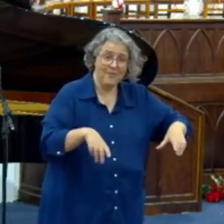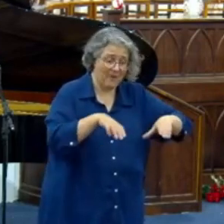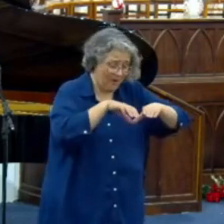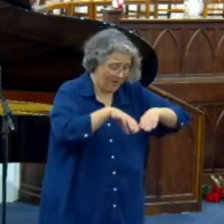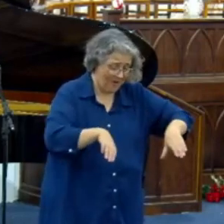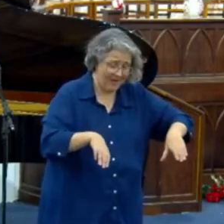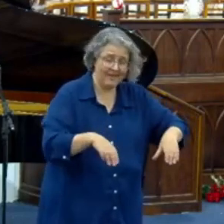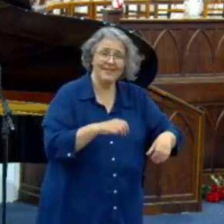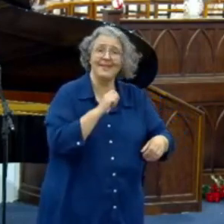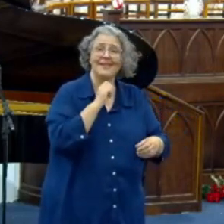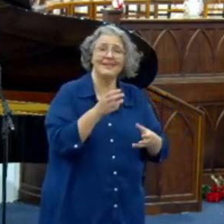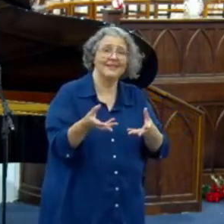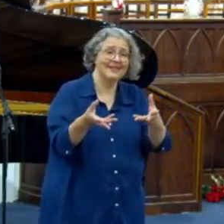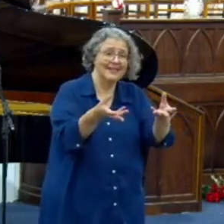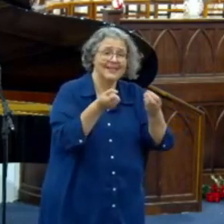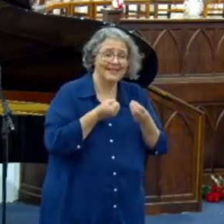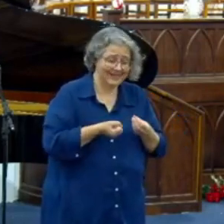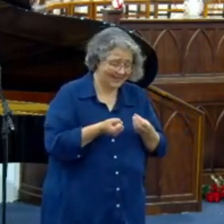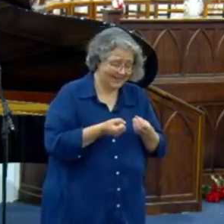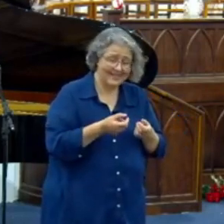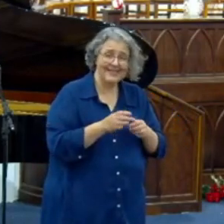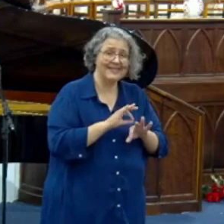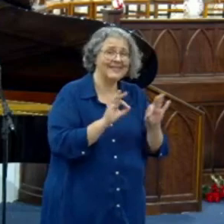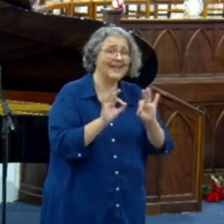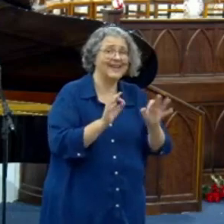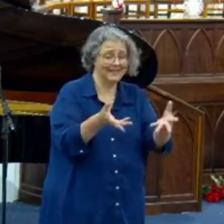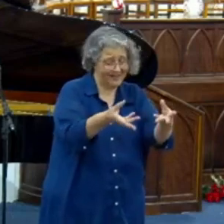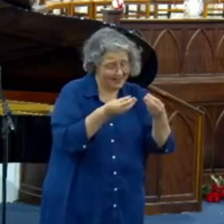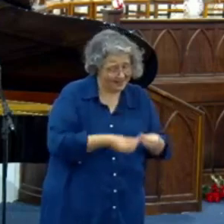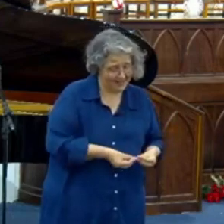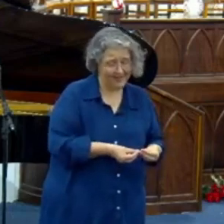Então, de vez em quando a gente precisa perguntar